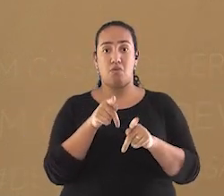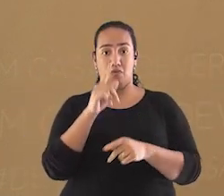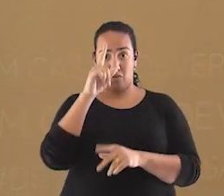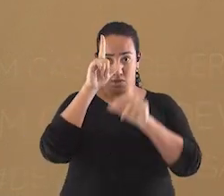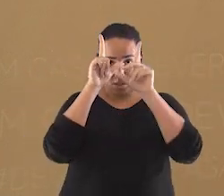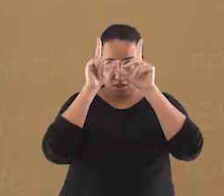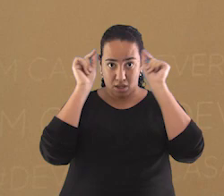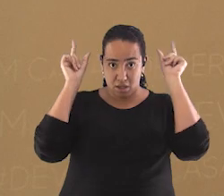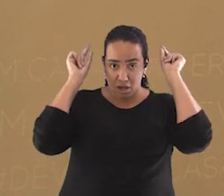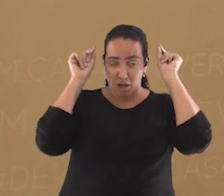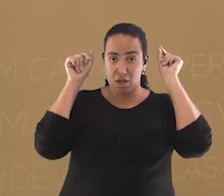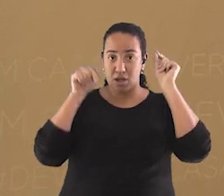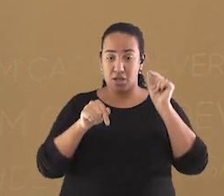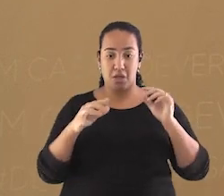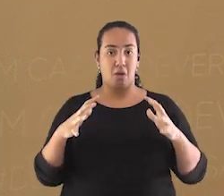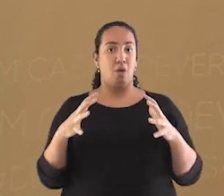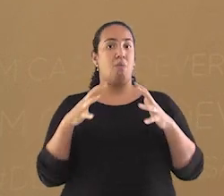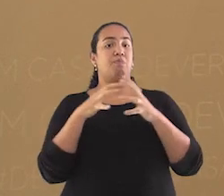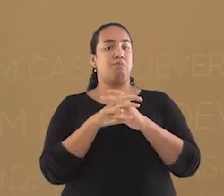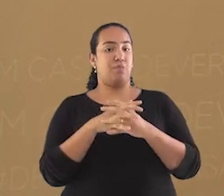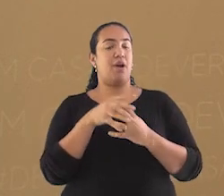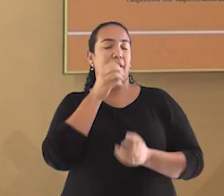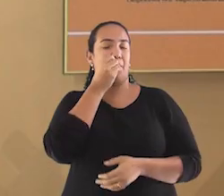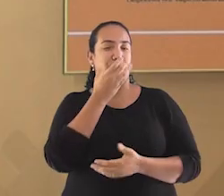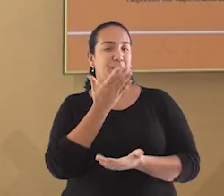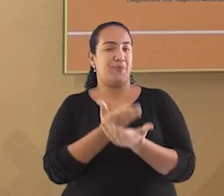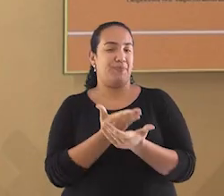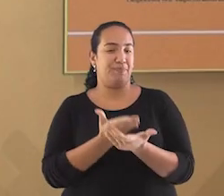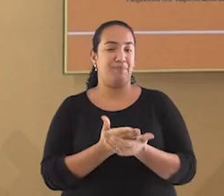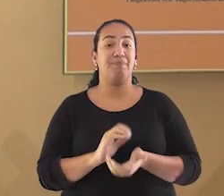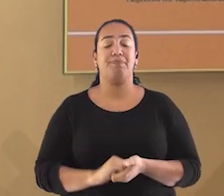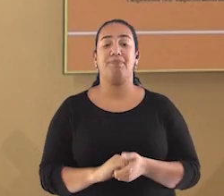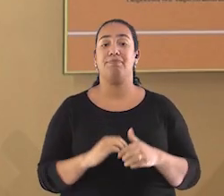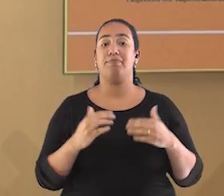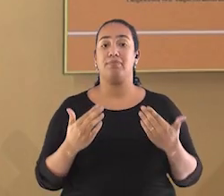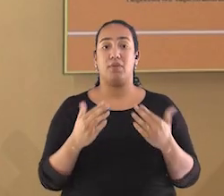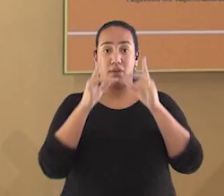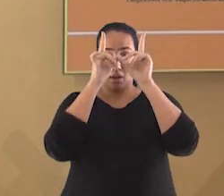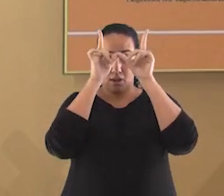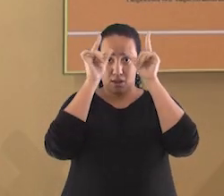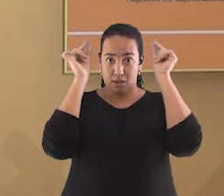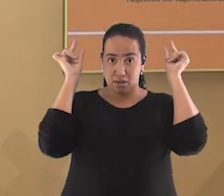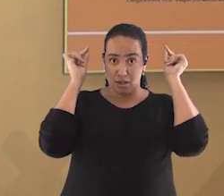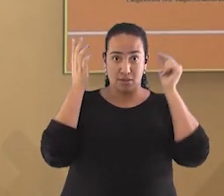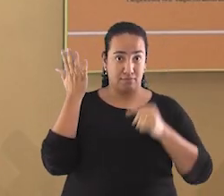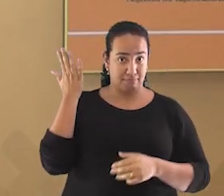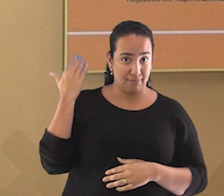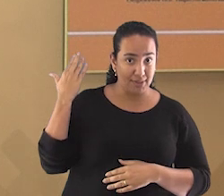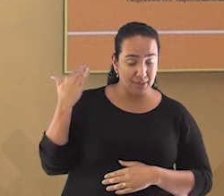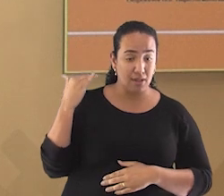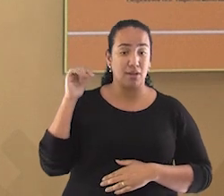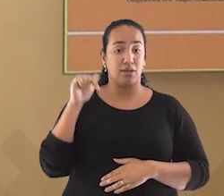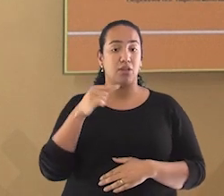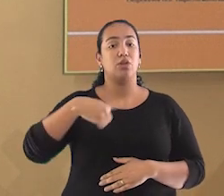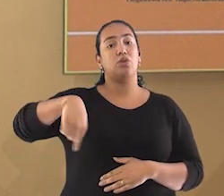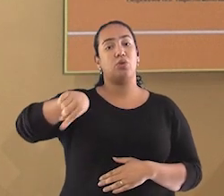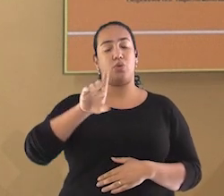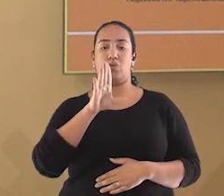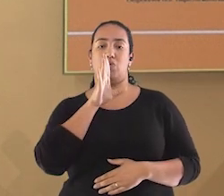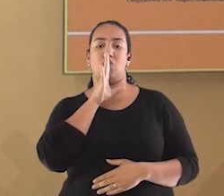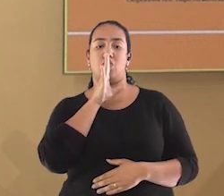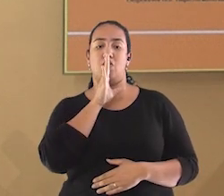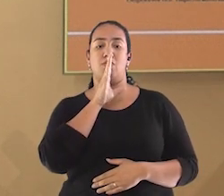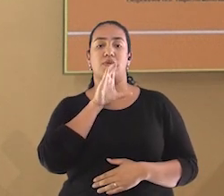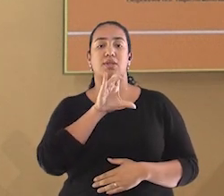uma das mais complexas e legais de estudar. A Grécia Antiga, ou civilização grega, é como